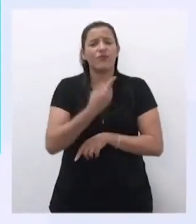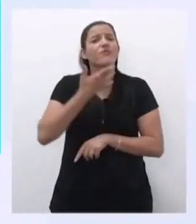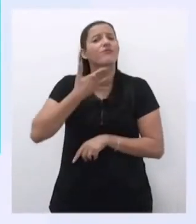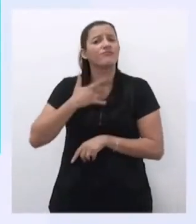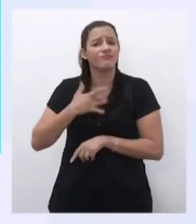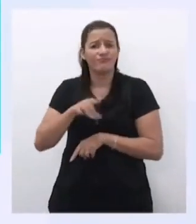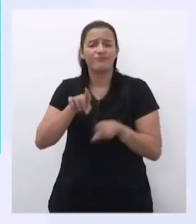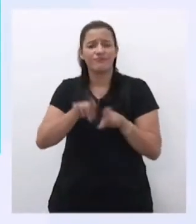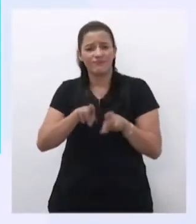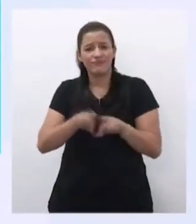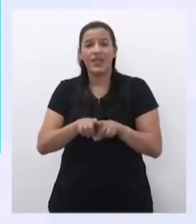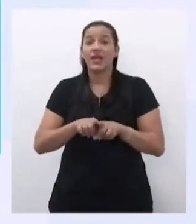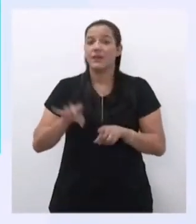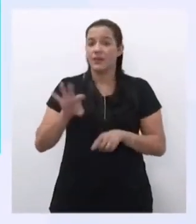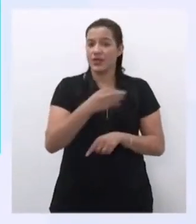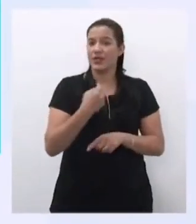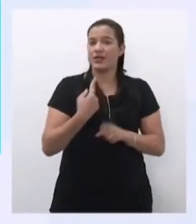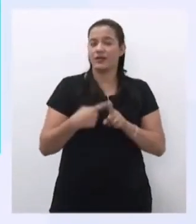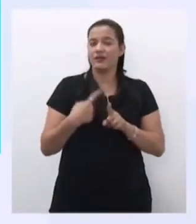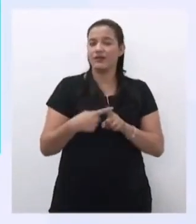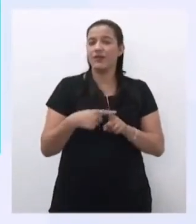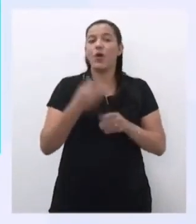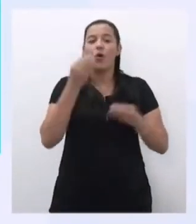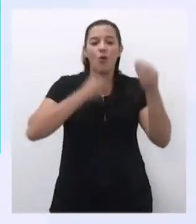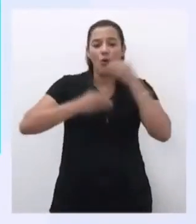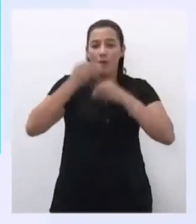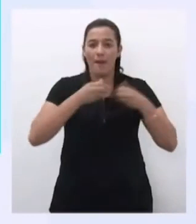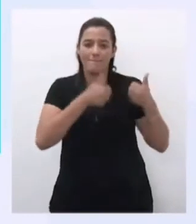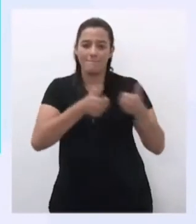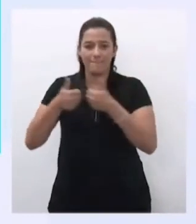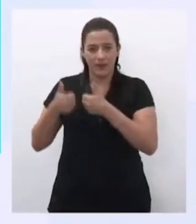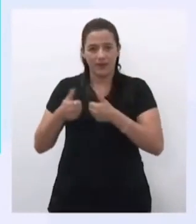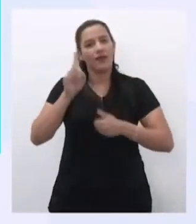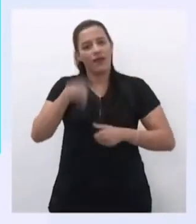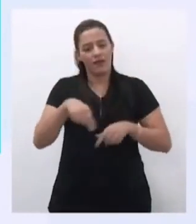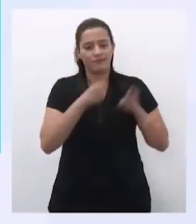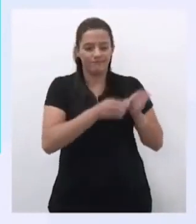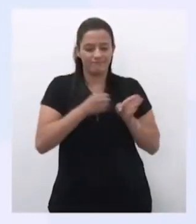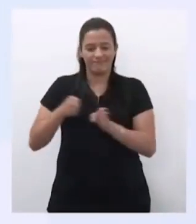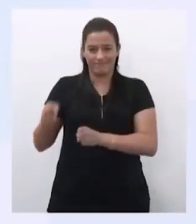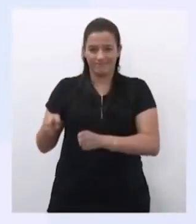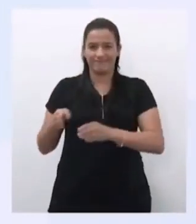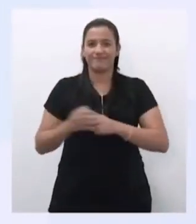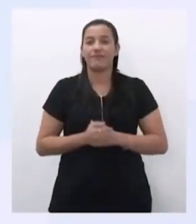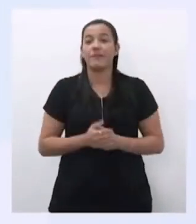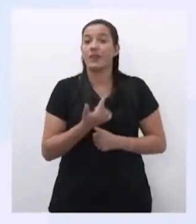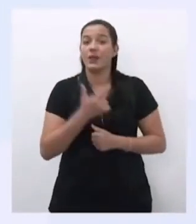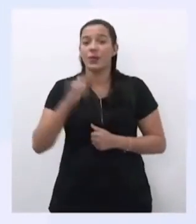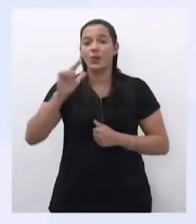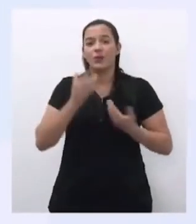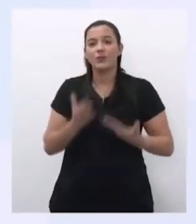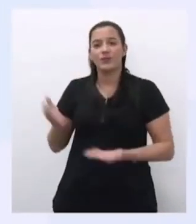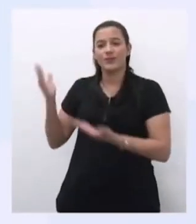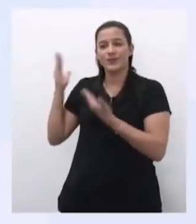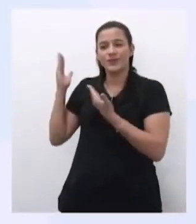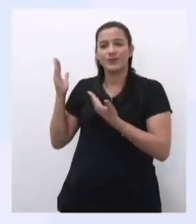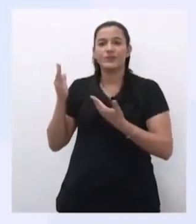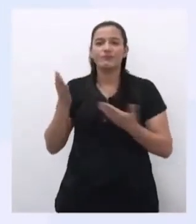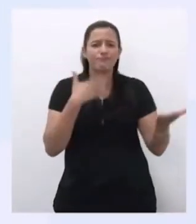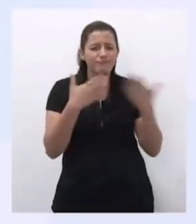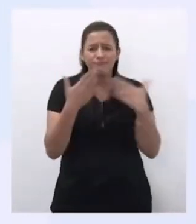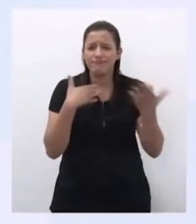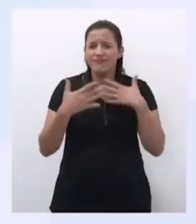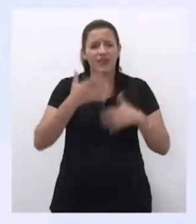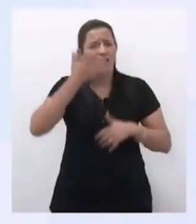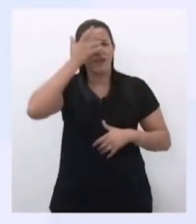bem é sim também economizar, ok? Então, na próxima tela, vocês vão... Gente, vai ser muito prático o nosso bate-papo e